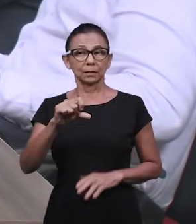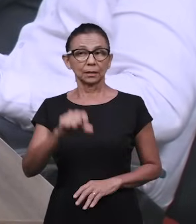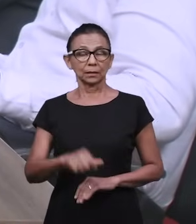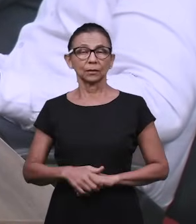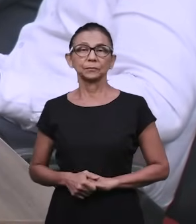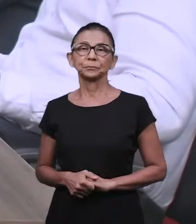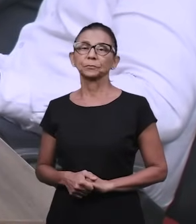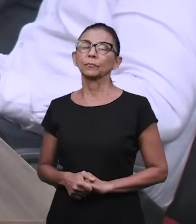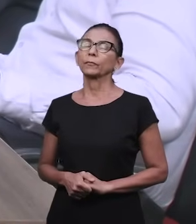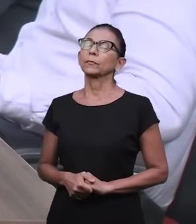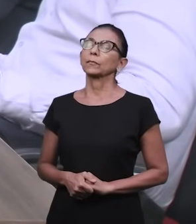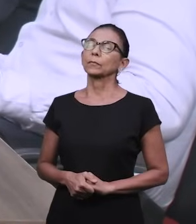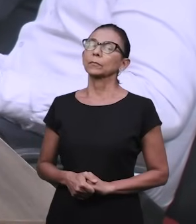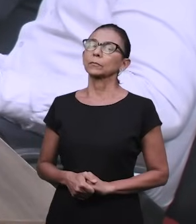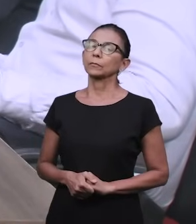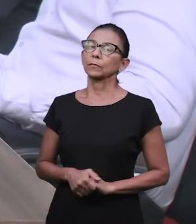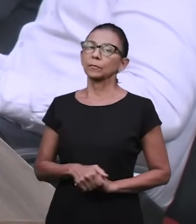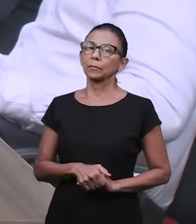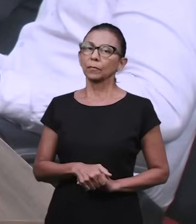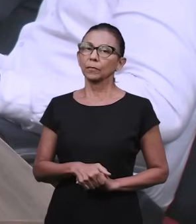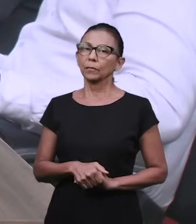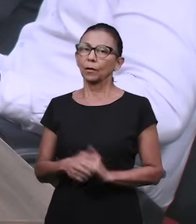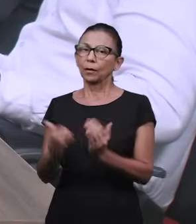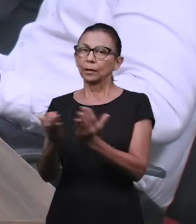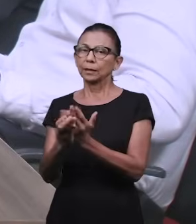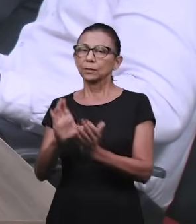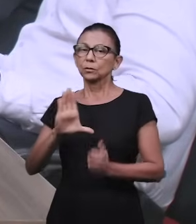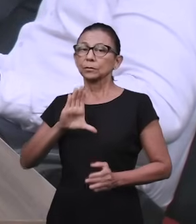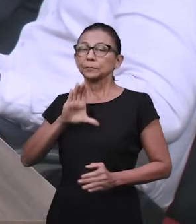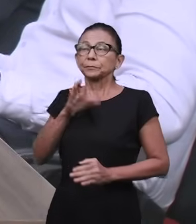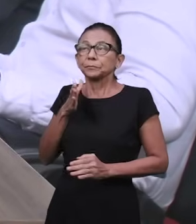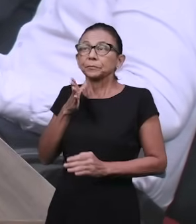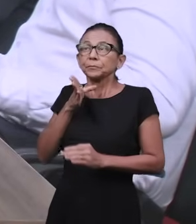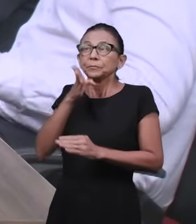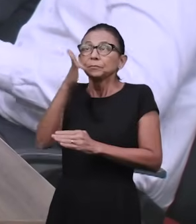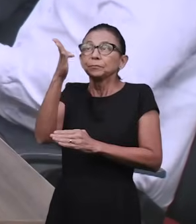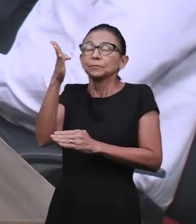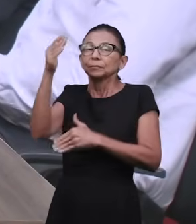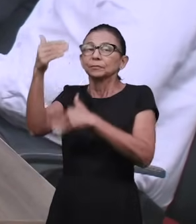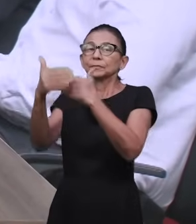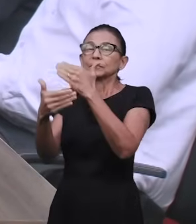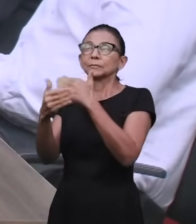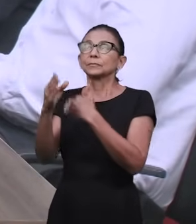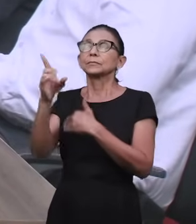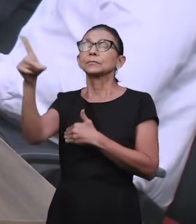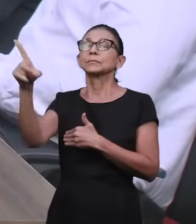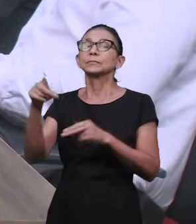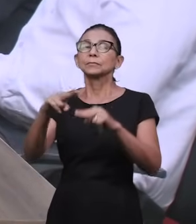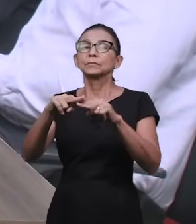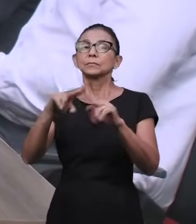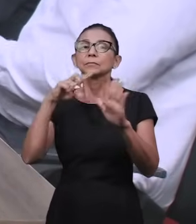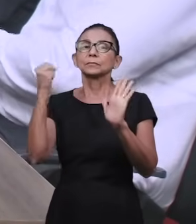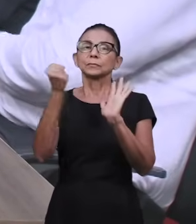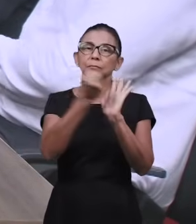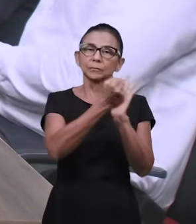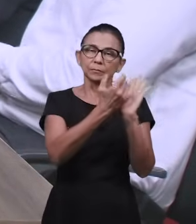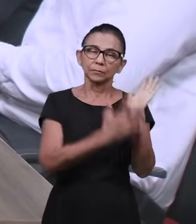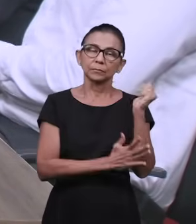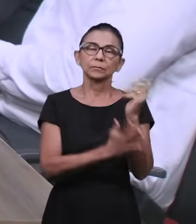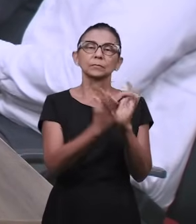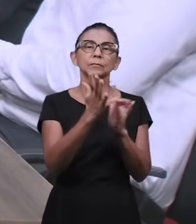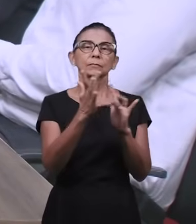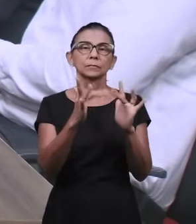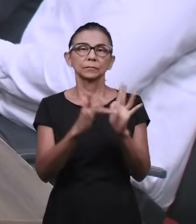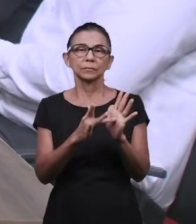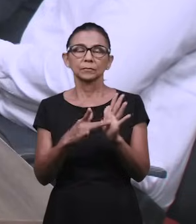pois, irmãos, ousadia para entrar no santuário, pelo sangue de Jesus, pelo novo